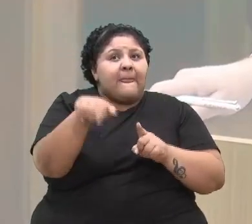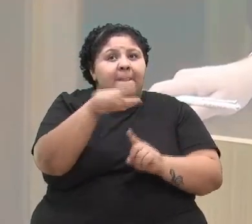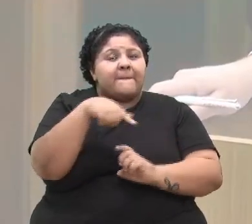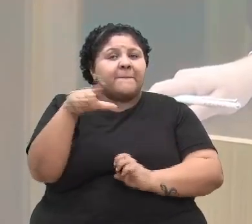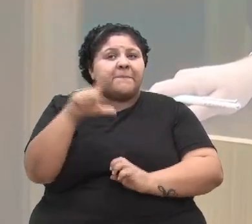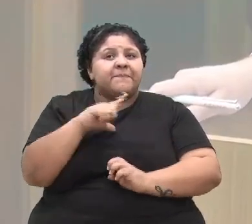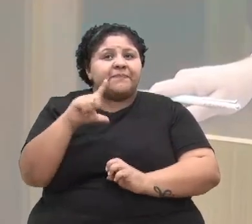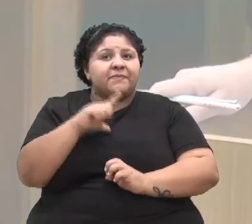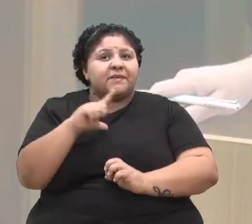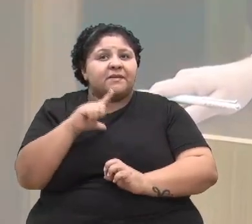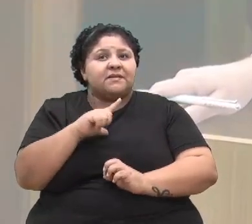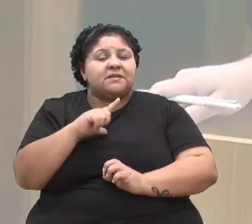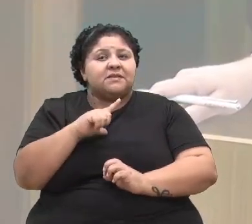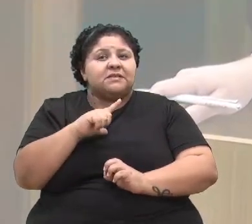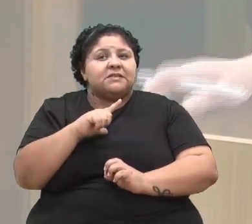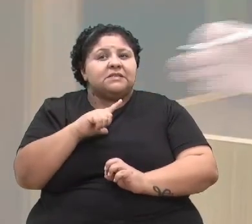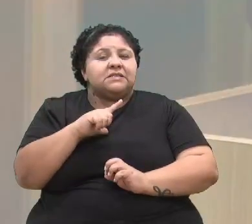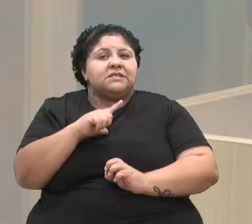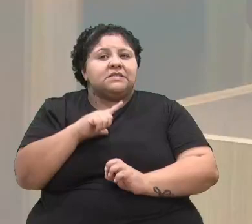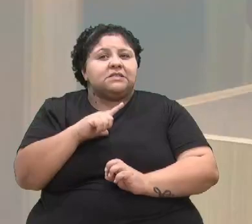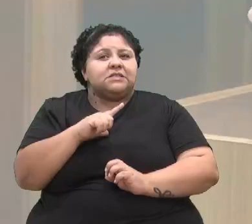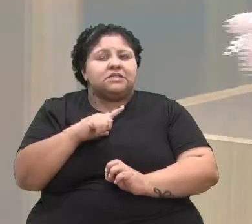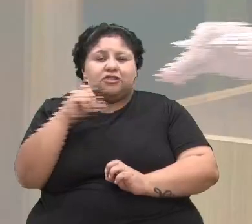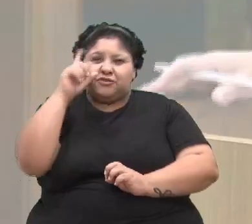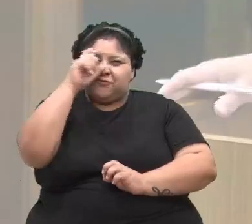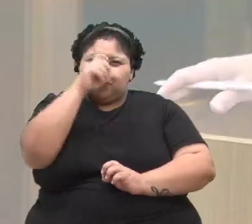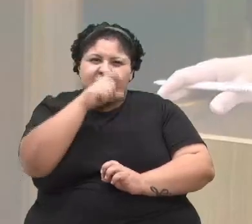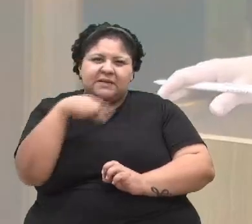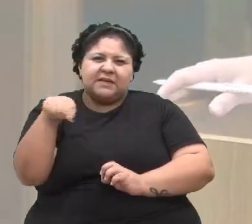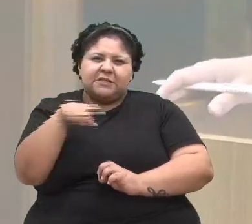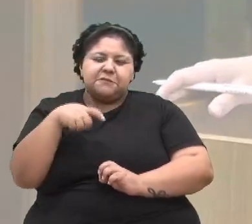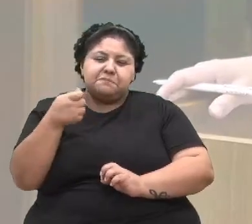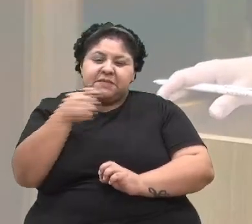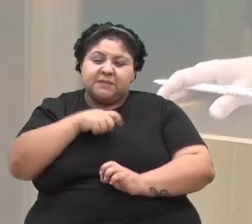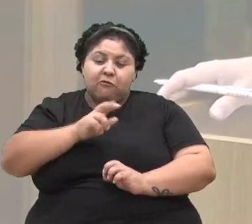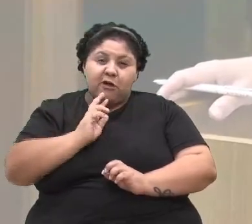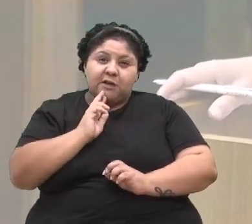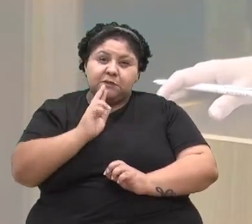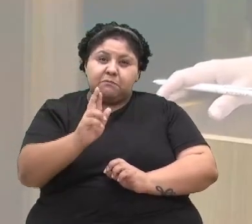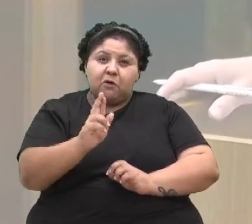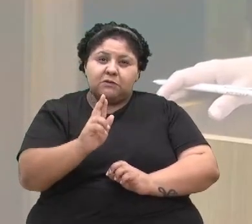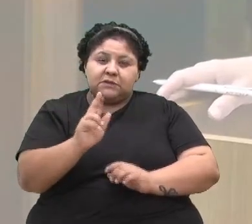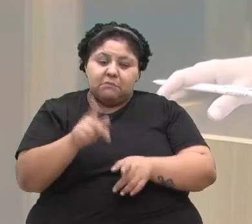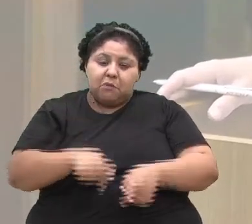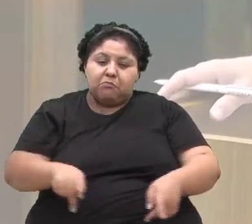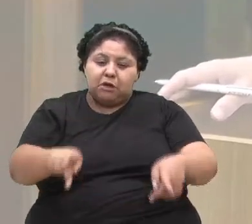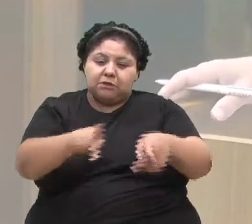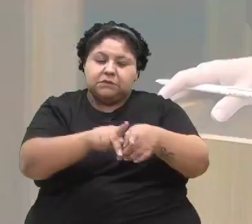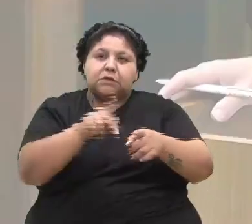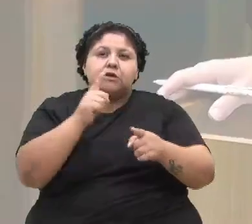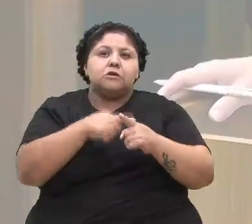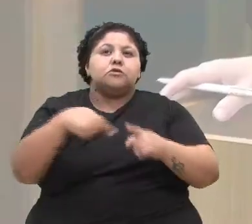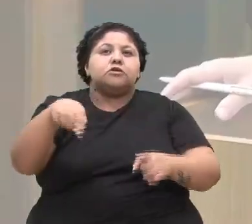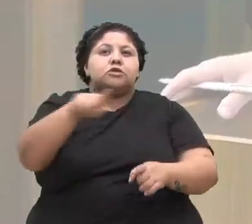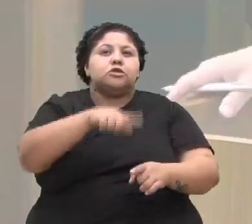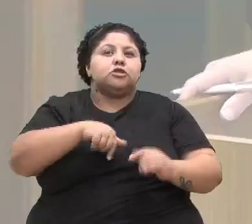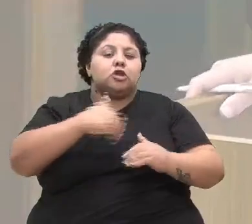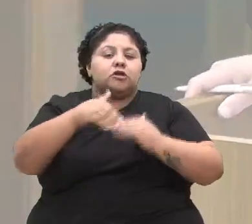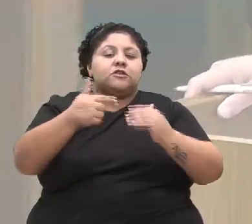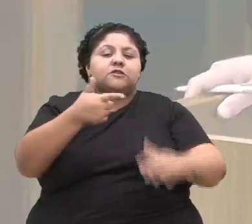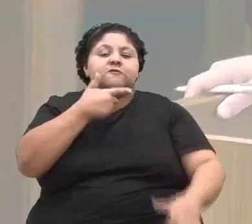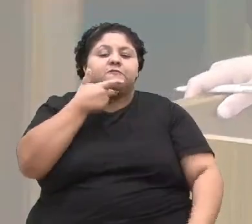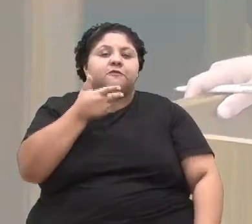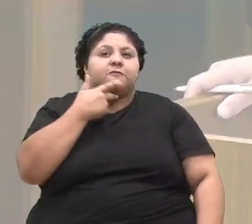temos aí represada e que precisamos de fato dar resposta à população. Porque quando nós falamos